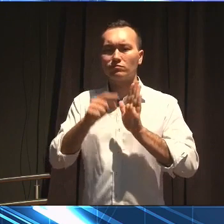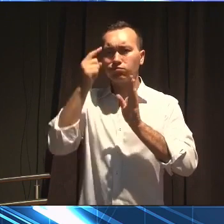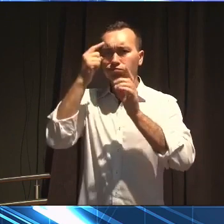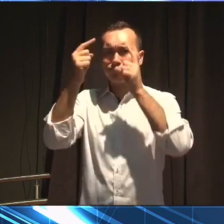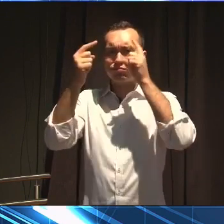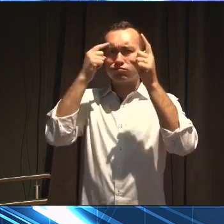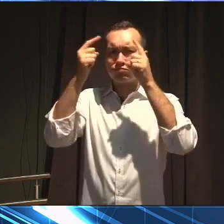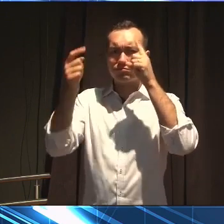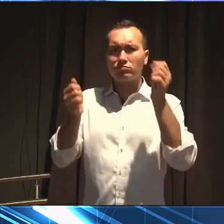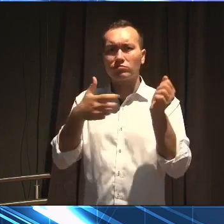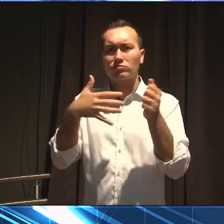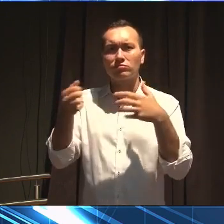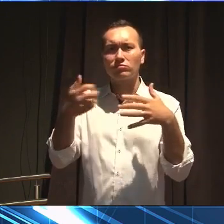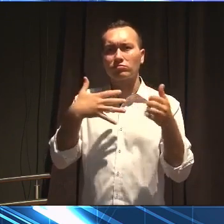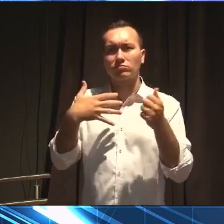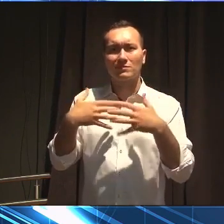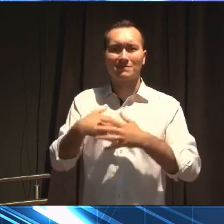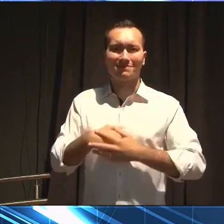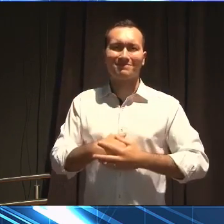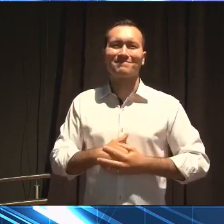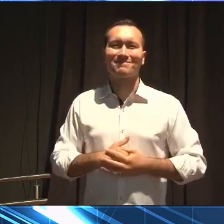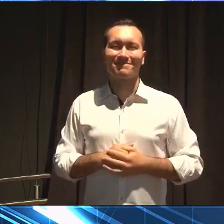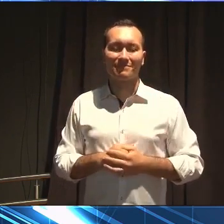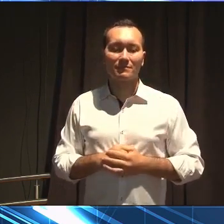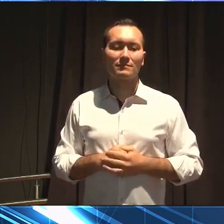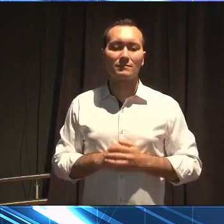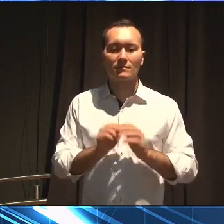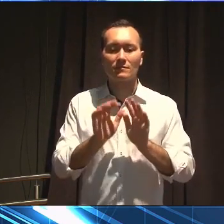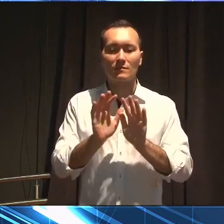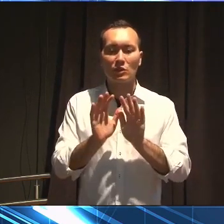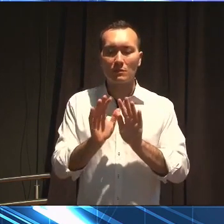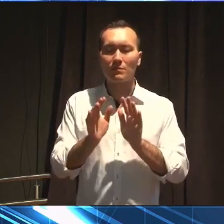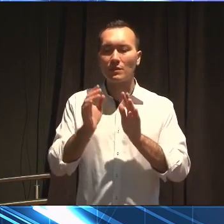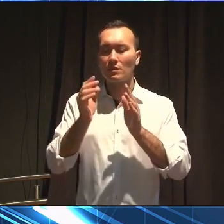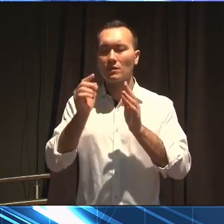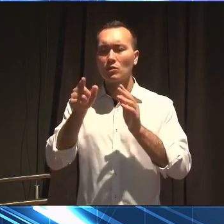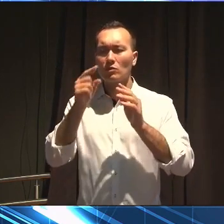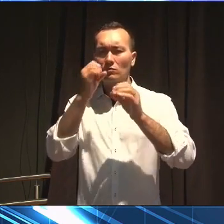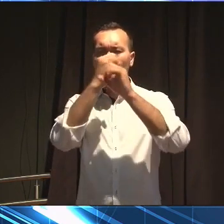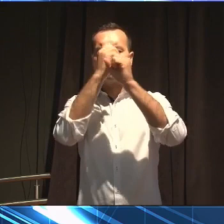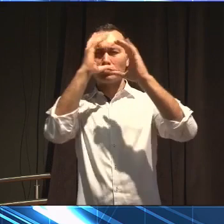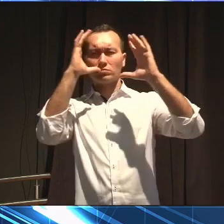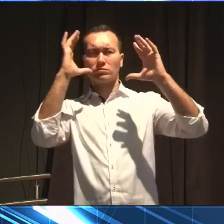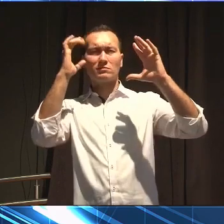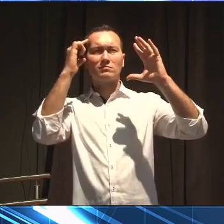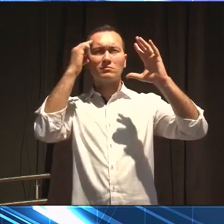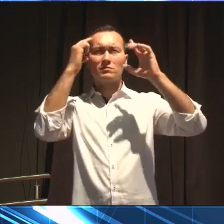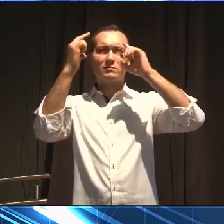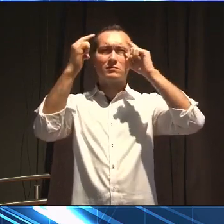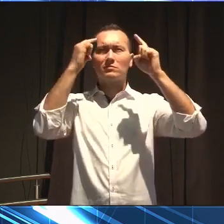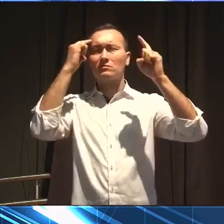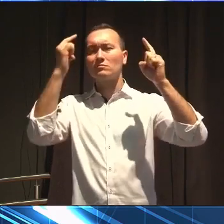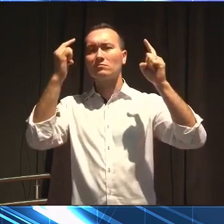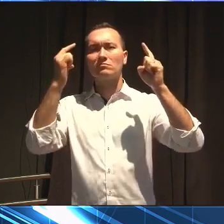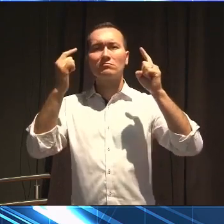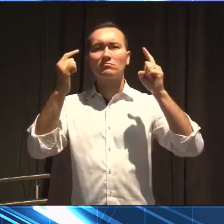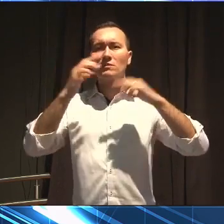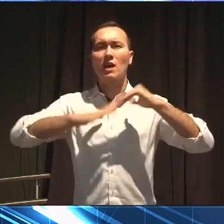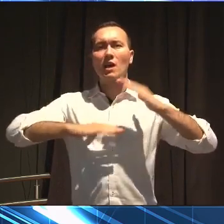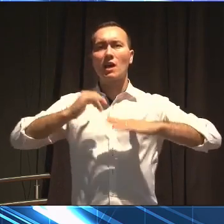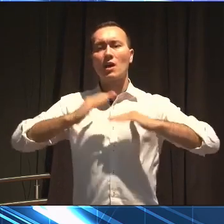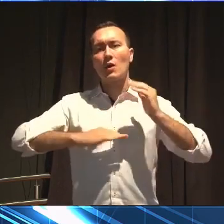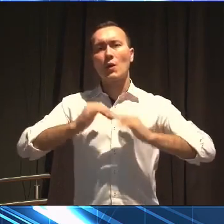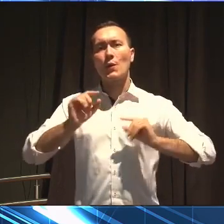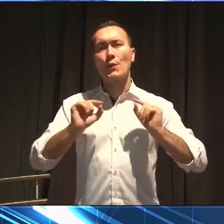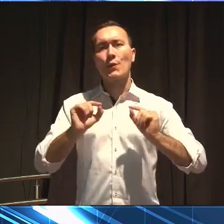Então, aqui eu vim falar para vocês sobre o que é a criatividade. Mas a primeira pergunta que eu tenho para vocês